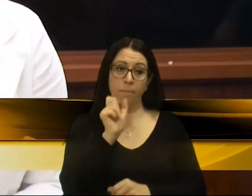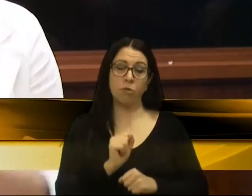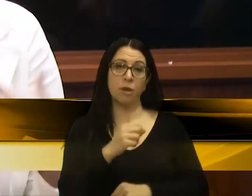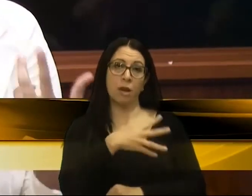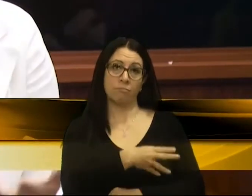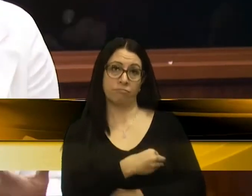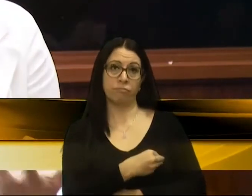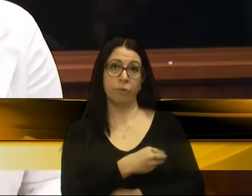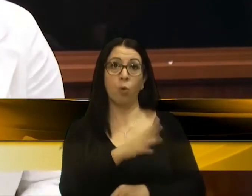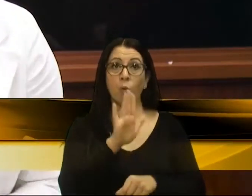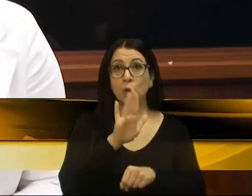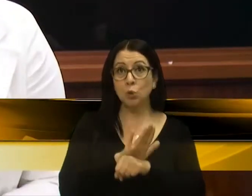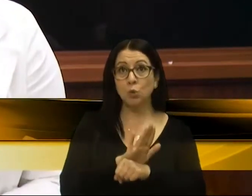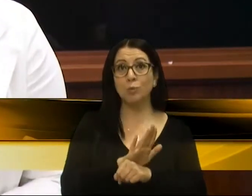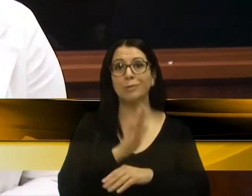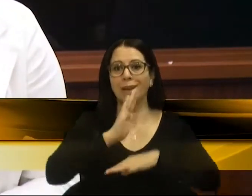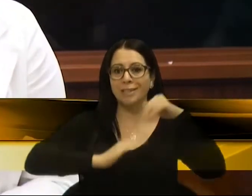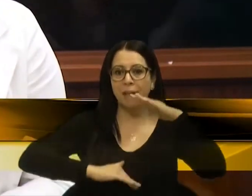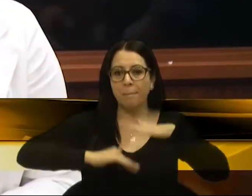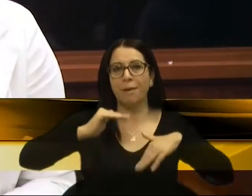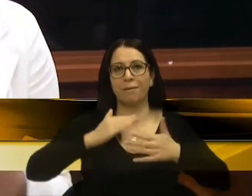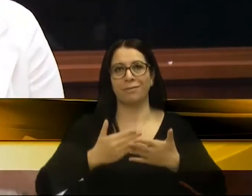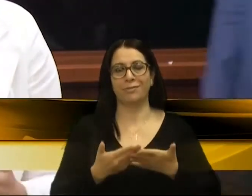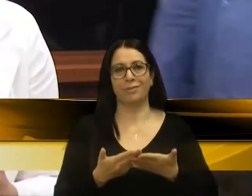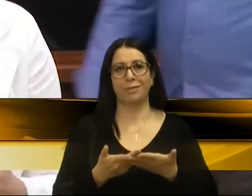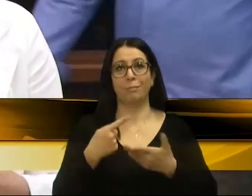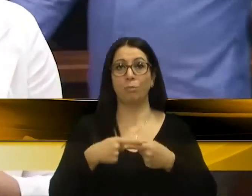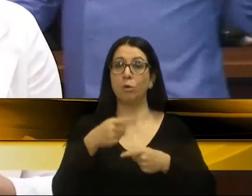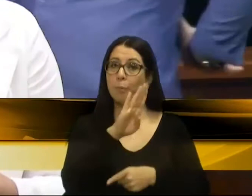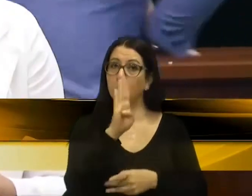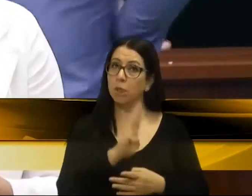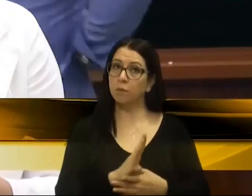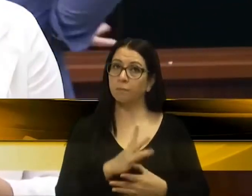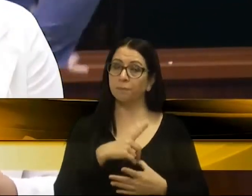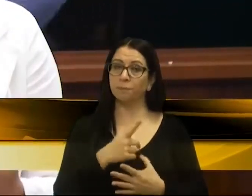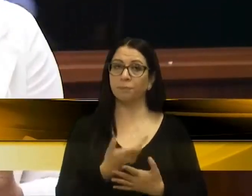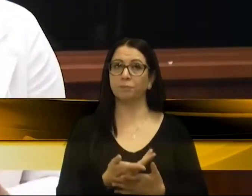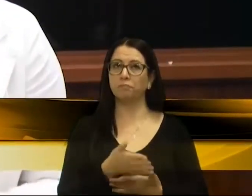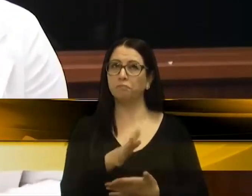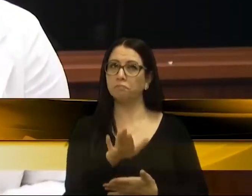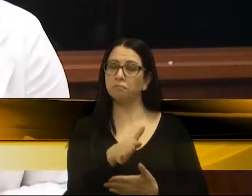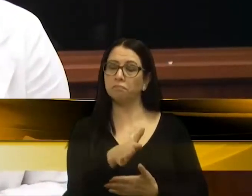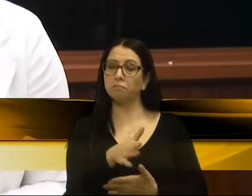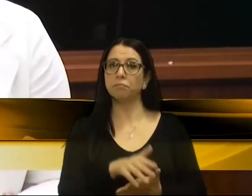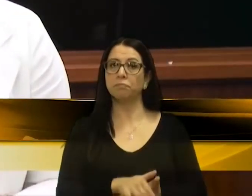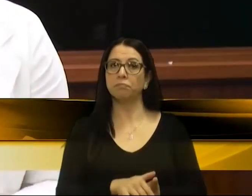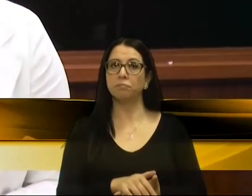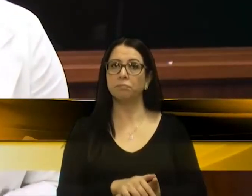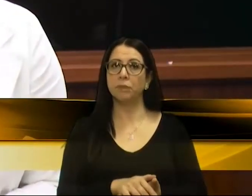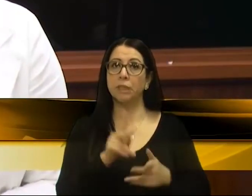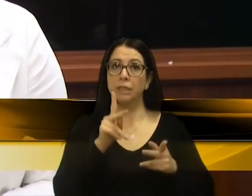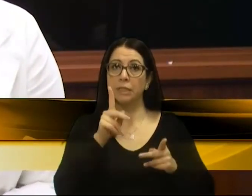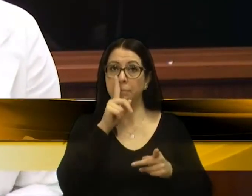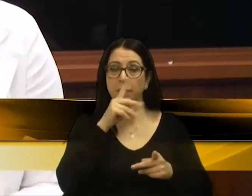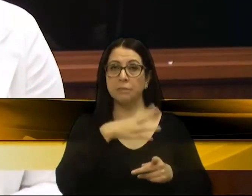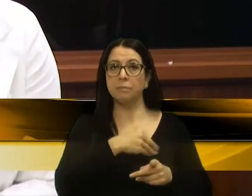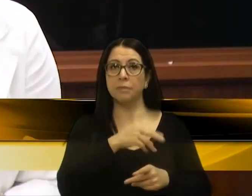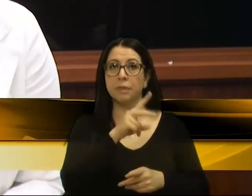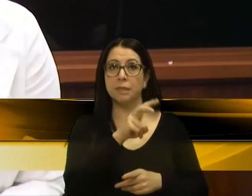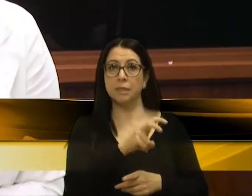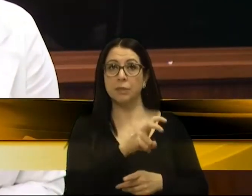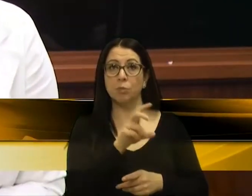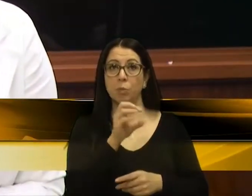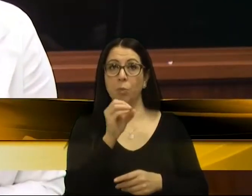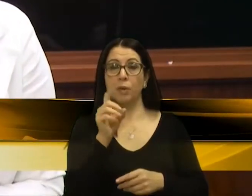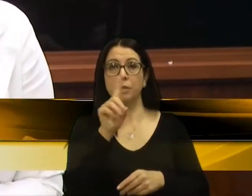Ou que ajudam nessa prática, porque o Brasil ele tem uma média de amamentação hoje de 50 e poucos